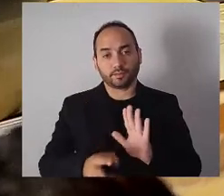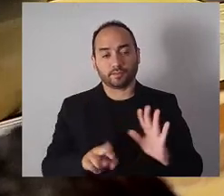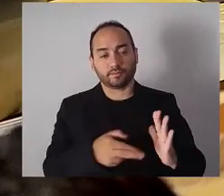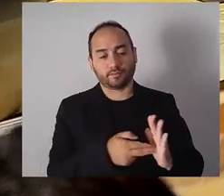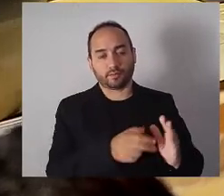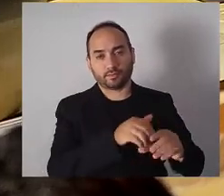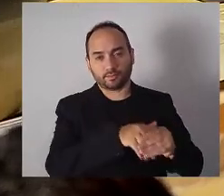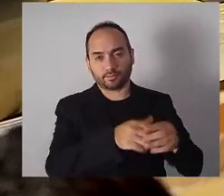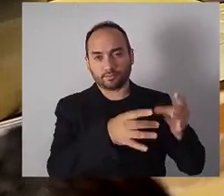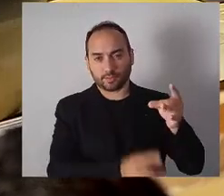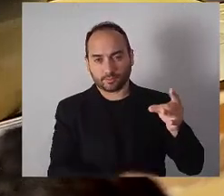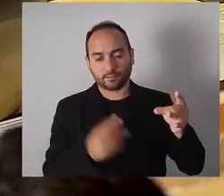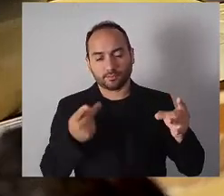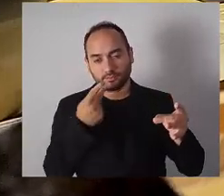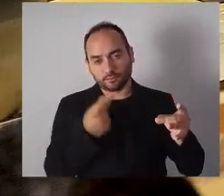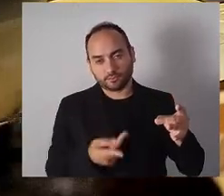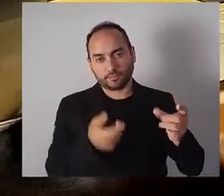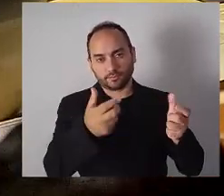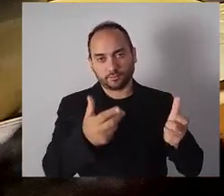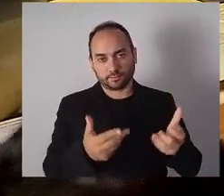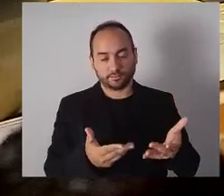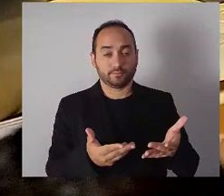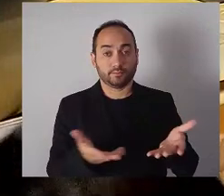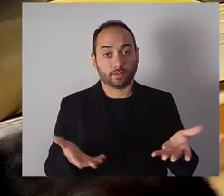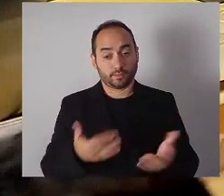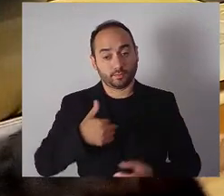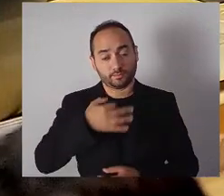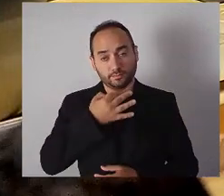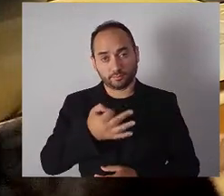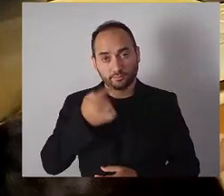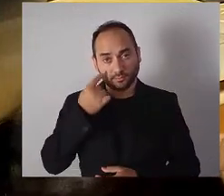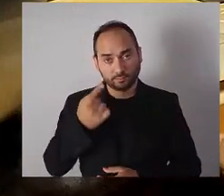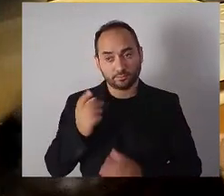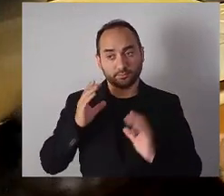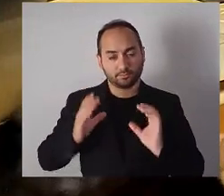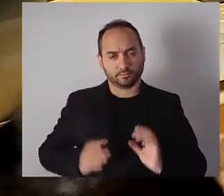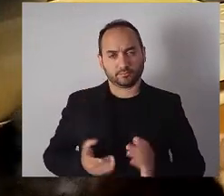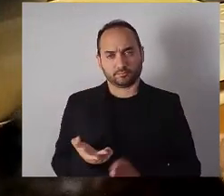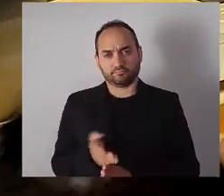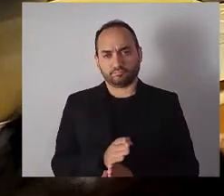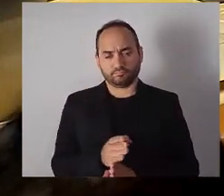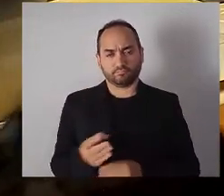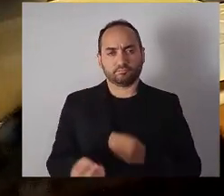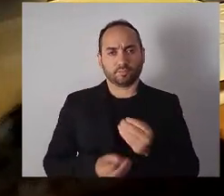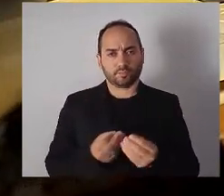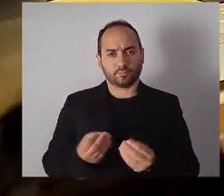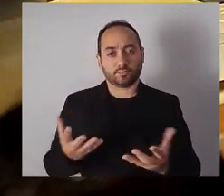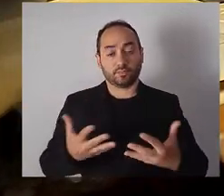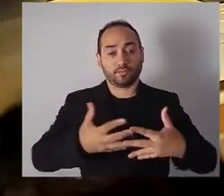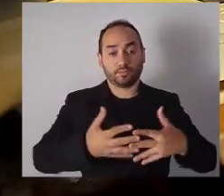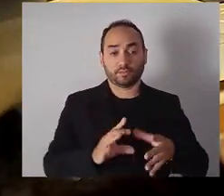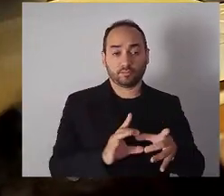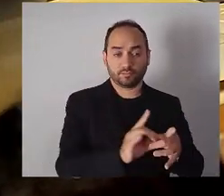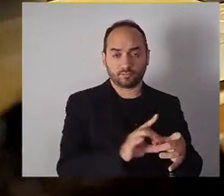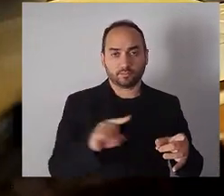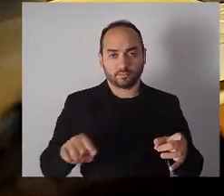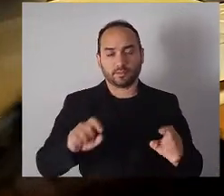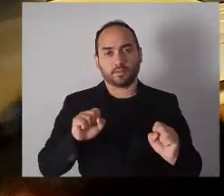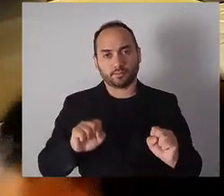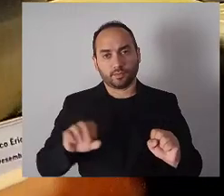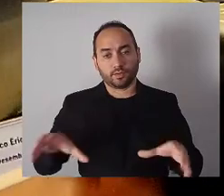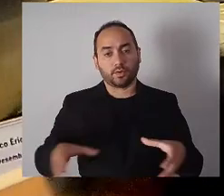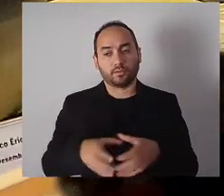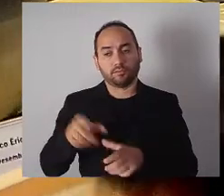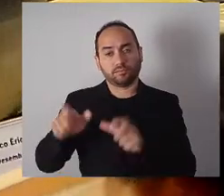relator. Pois bem, a meu ver, embora se trate de um comportamento ambíguo, entendo que a fusão partidária, quando implementada, traz aos seus filiados a